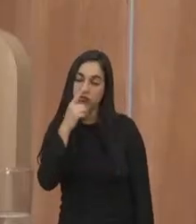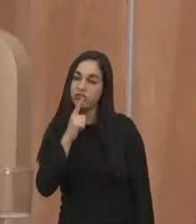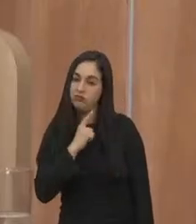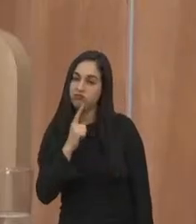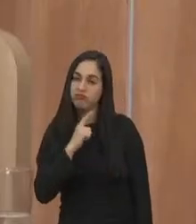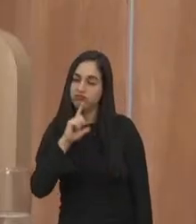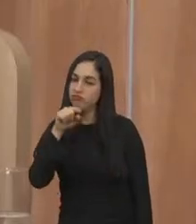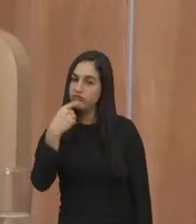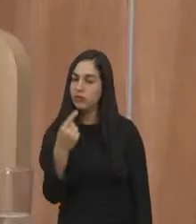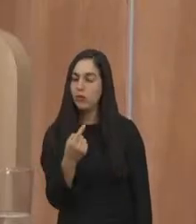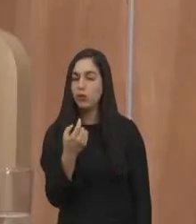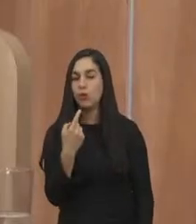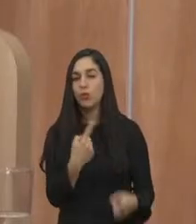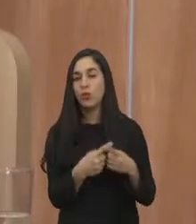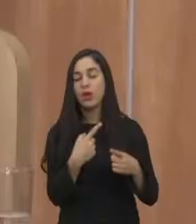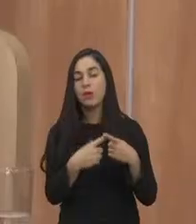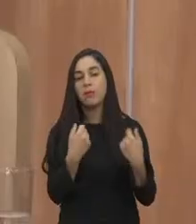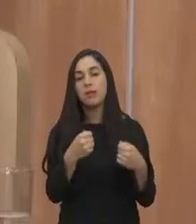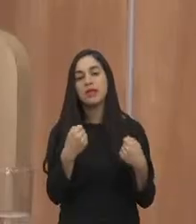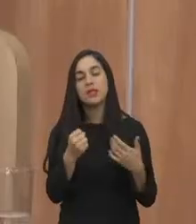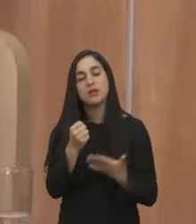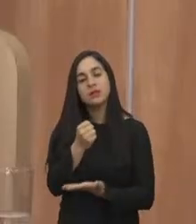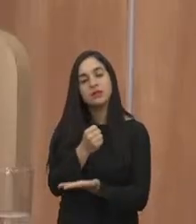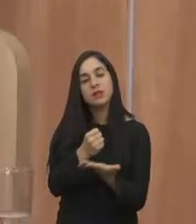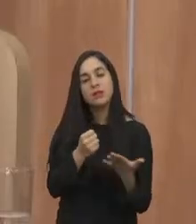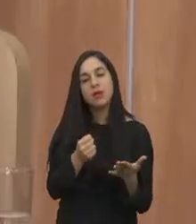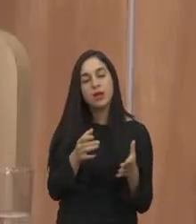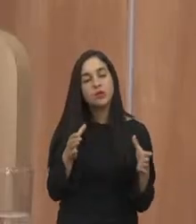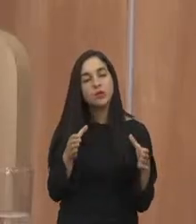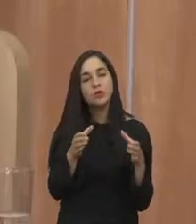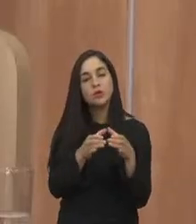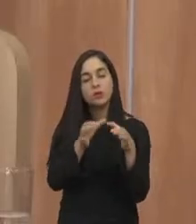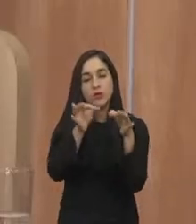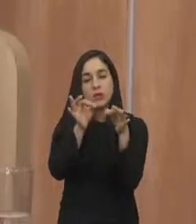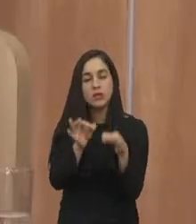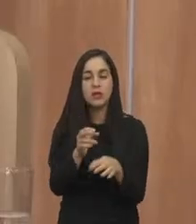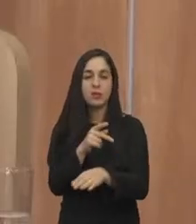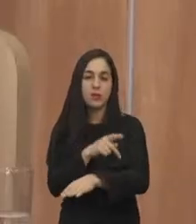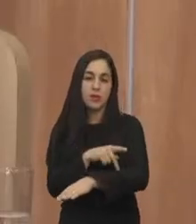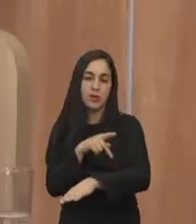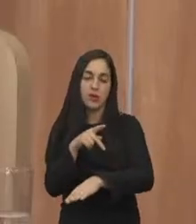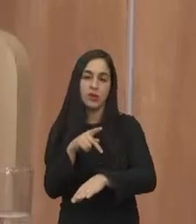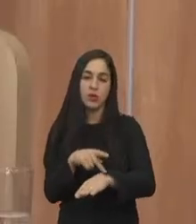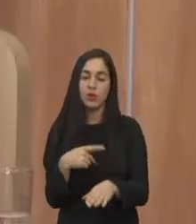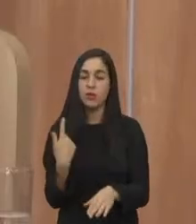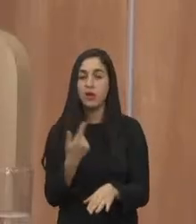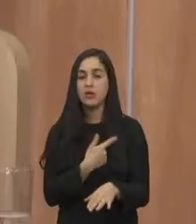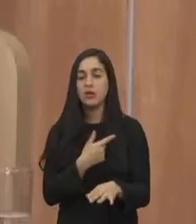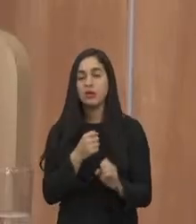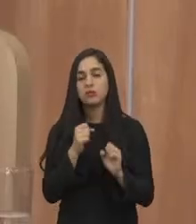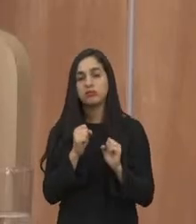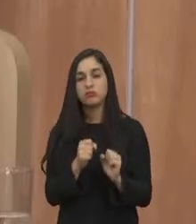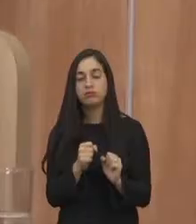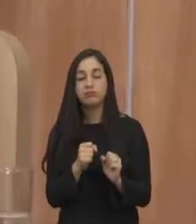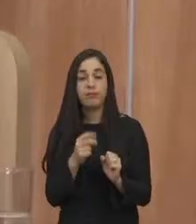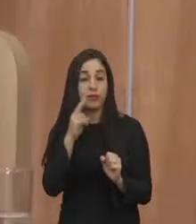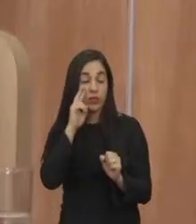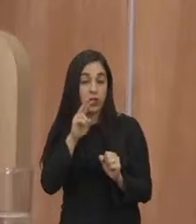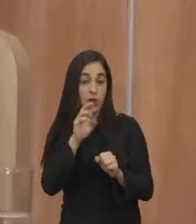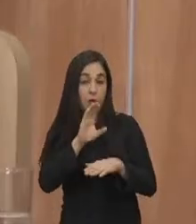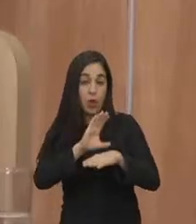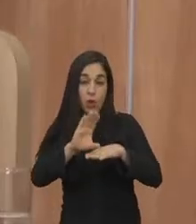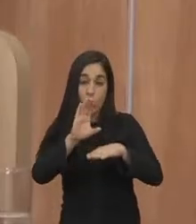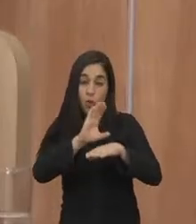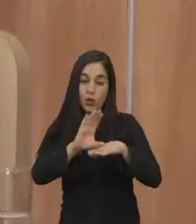Porque a gente precisava ter essa base de pedagogos, lógico, junto com o núcleo comum, para a gente olhar o curso com